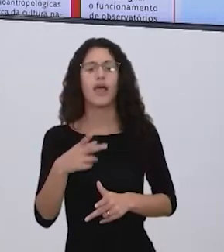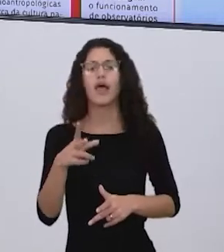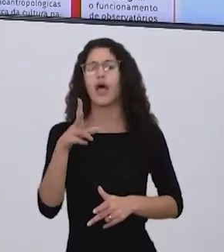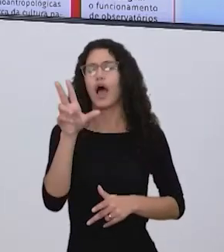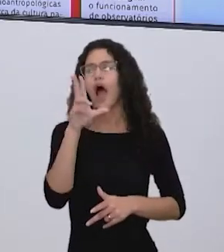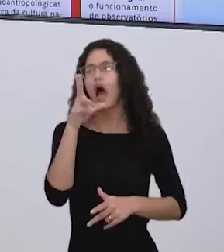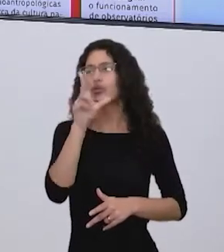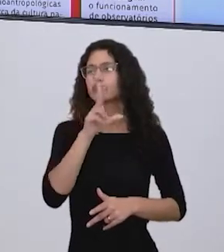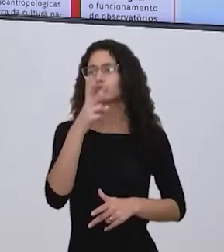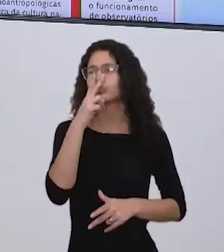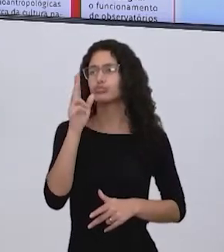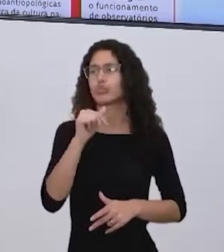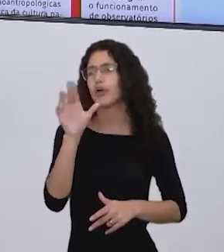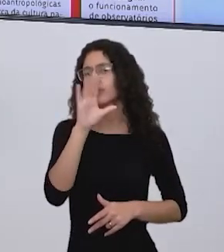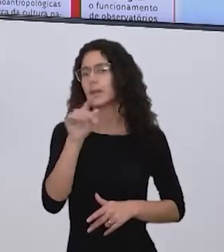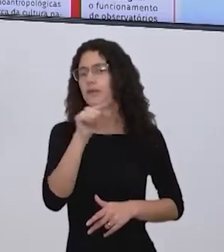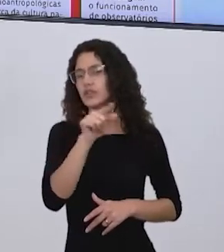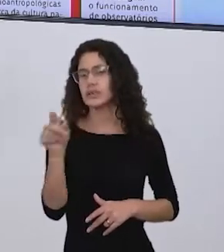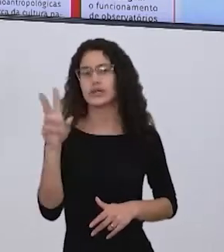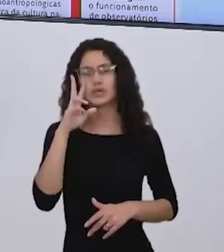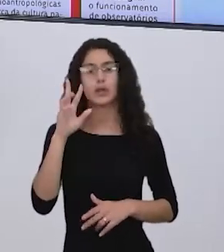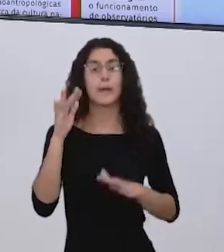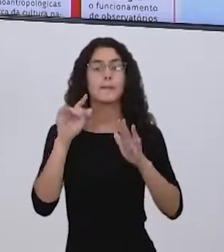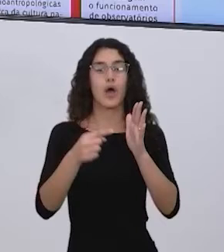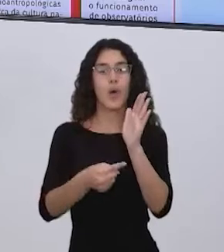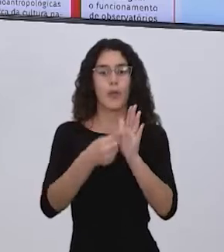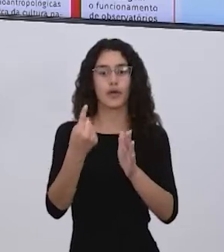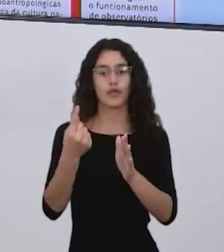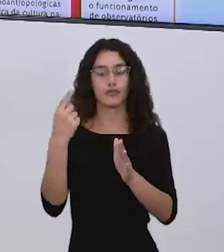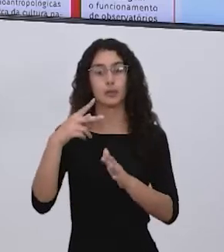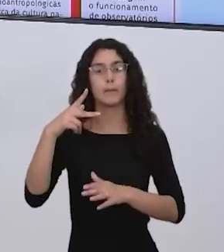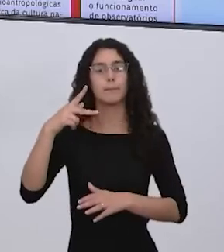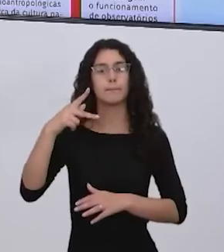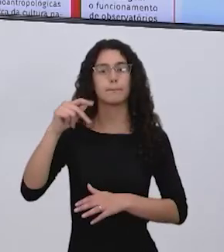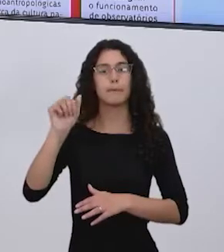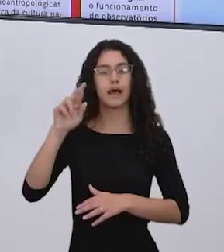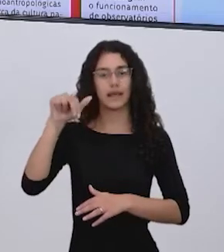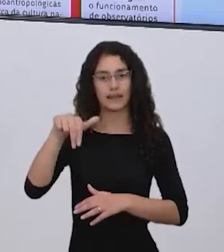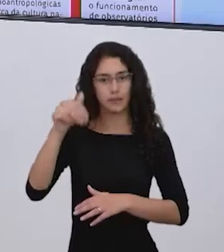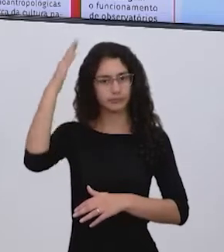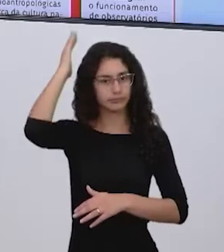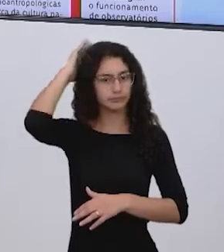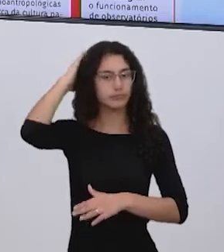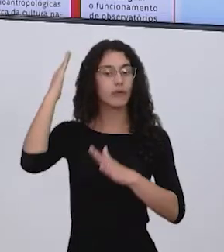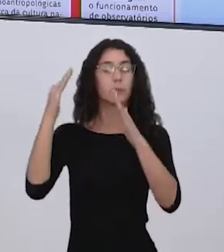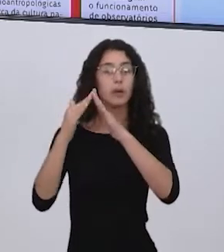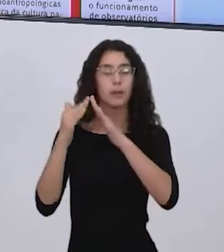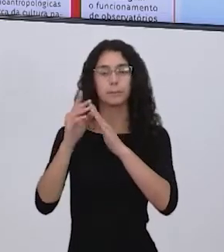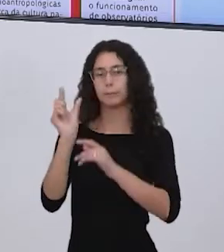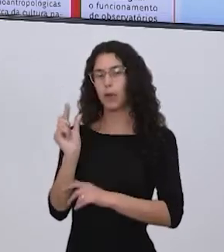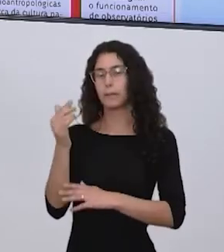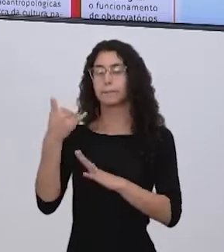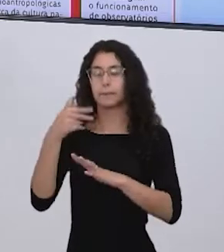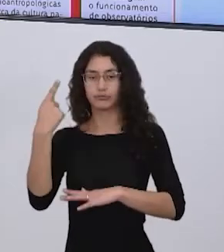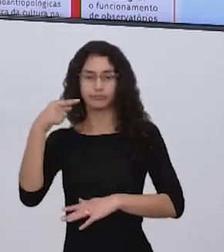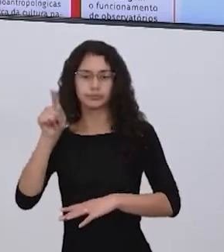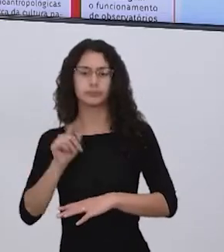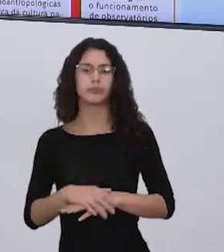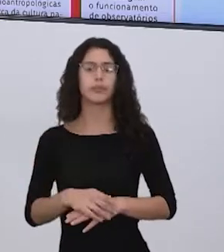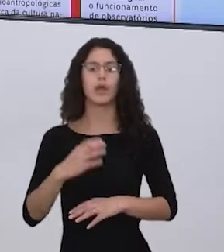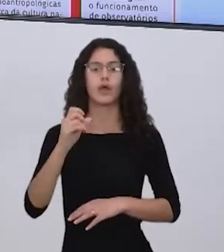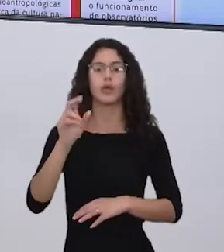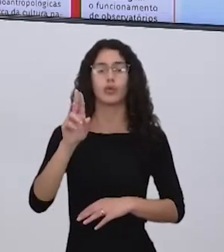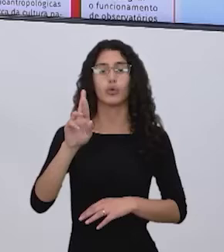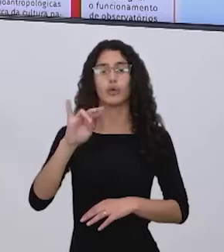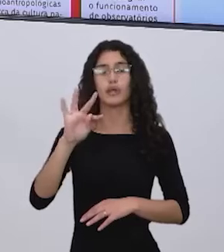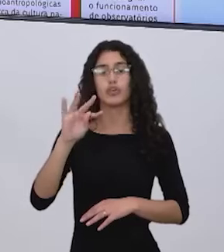contei pra vocês essa história, mas uma vez quando eu fui no Paraná, morei um tempo no Paraná, pouco tempo, mas assim, tava em